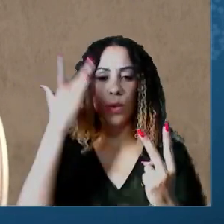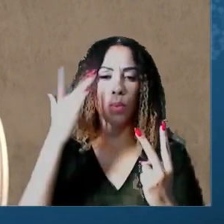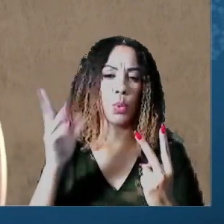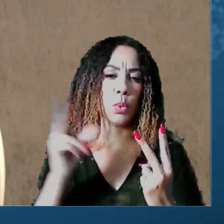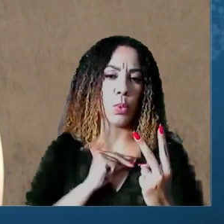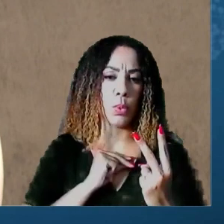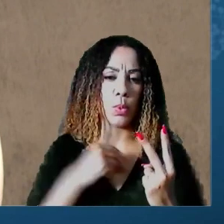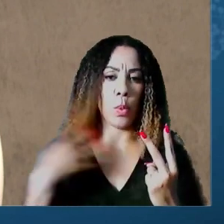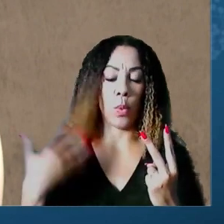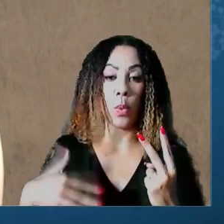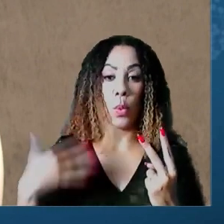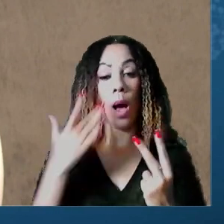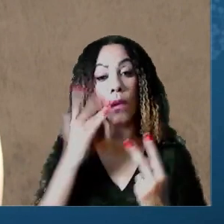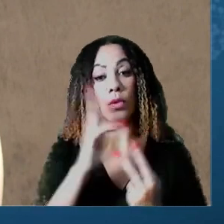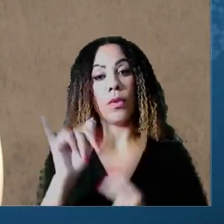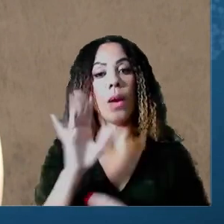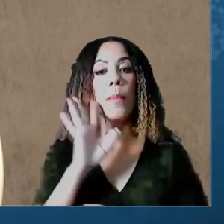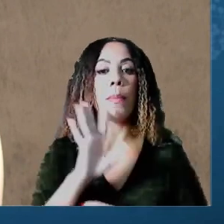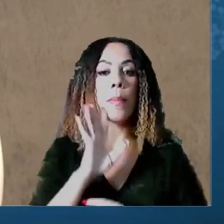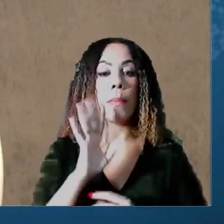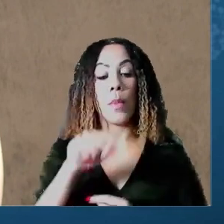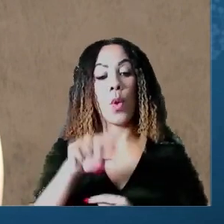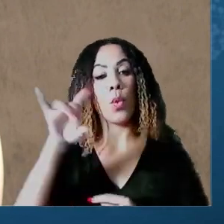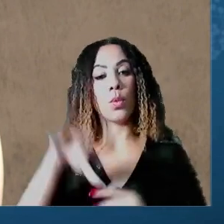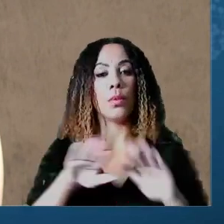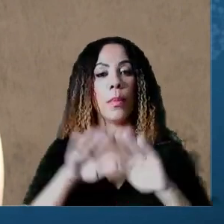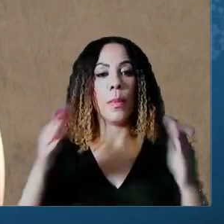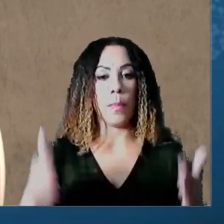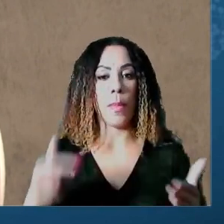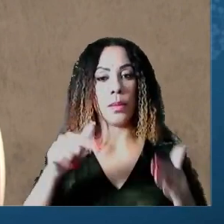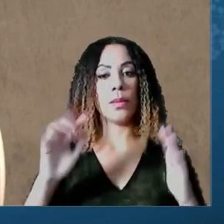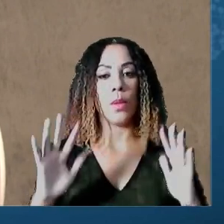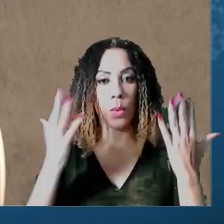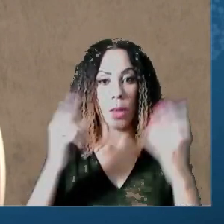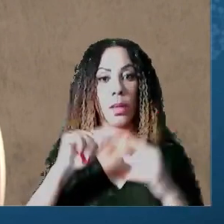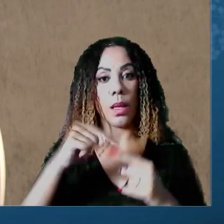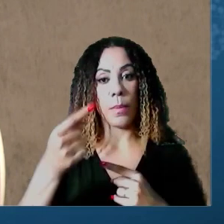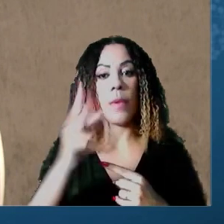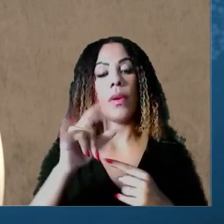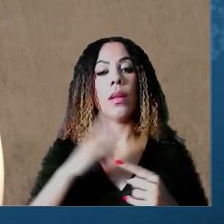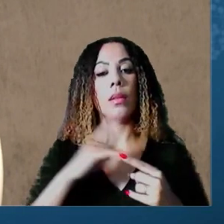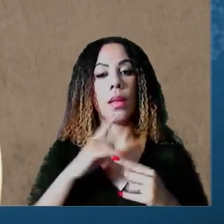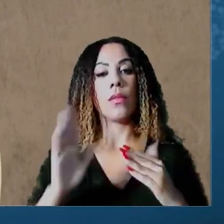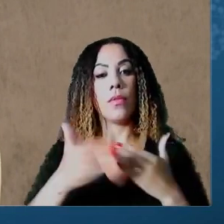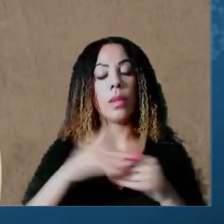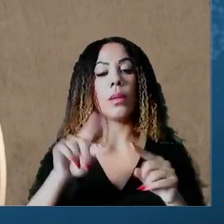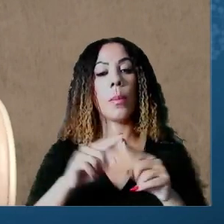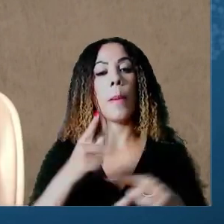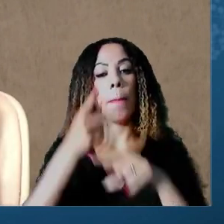ser bacana aqui esse último painel do evento. Depois a gente vai ter o encerramento e a entrega da